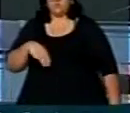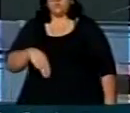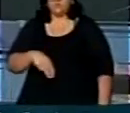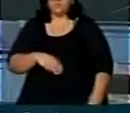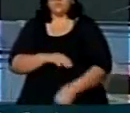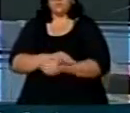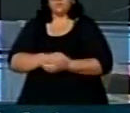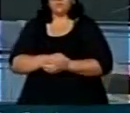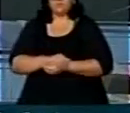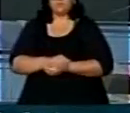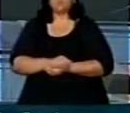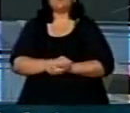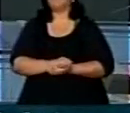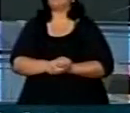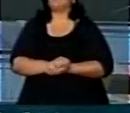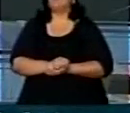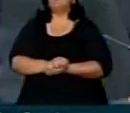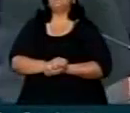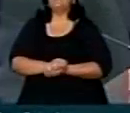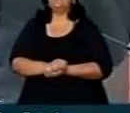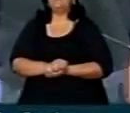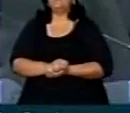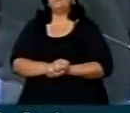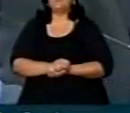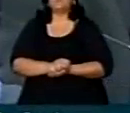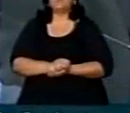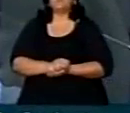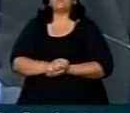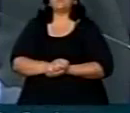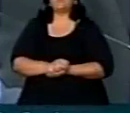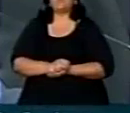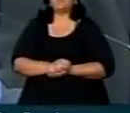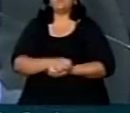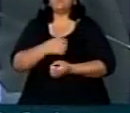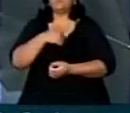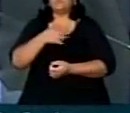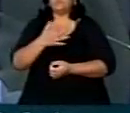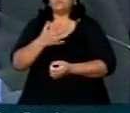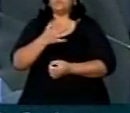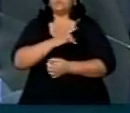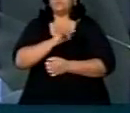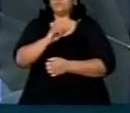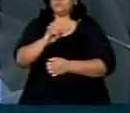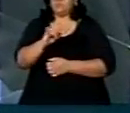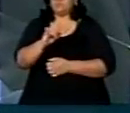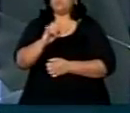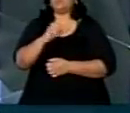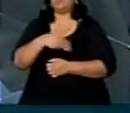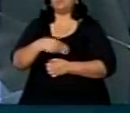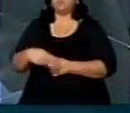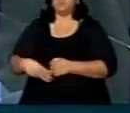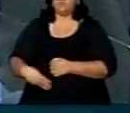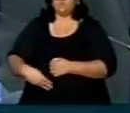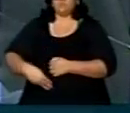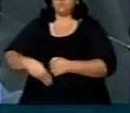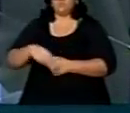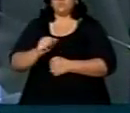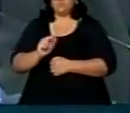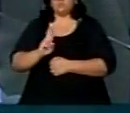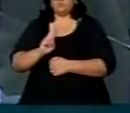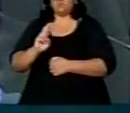seu Muito obrigado, intervenção. Deputada Jô. Em primeiro lugar, eu quero dizer que quando o ministro Mauro